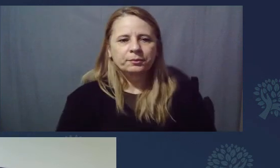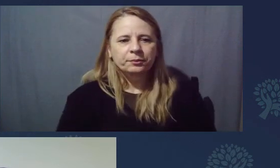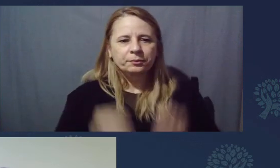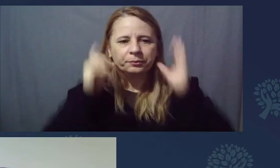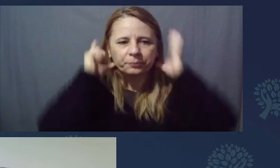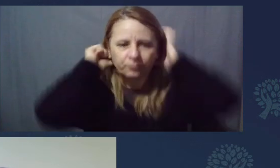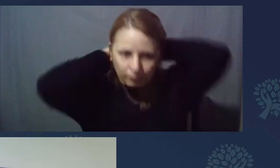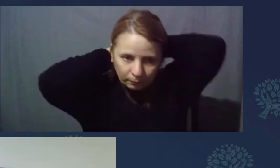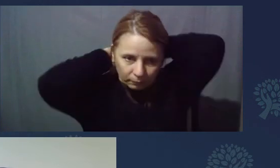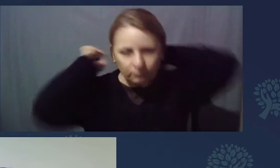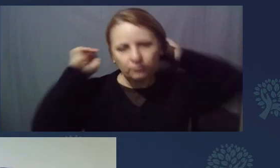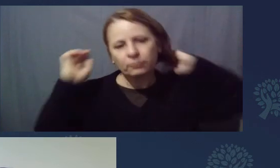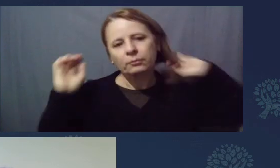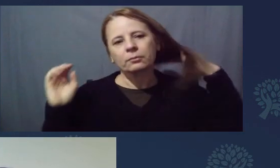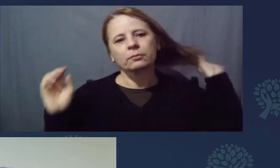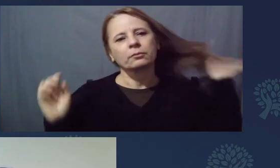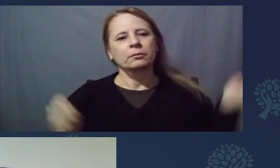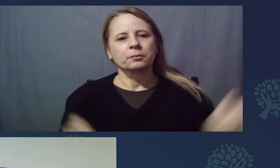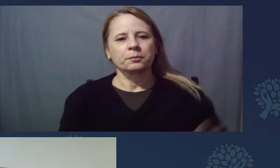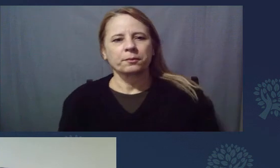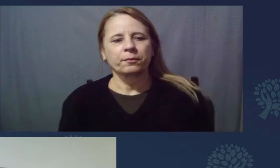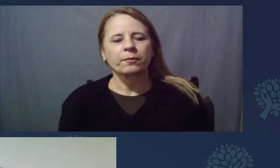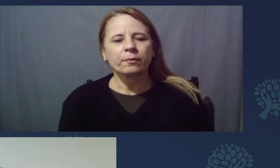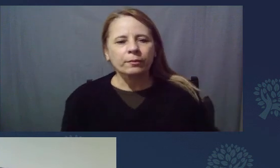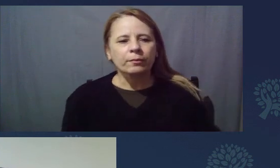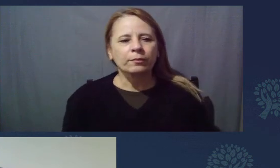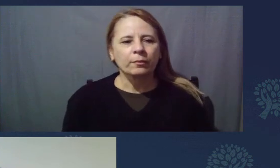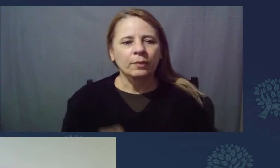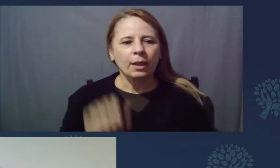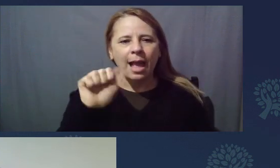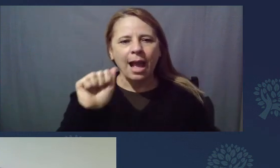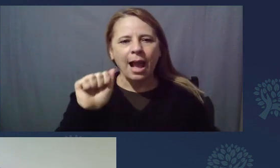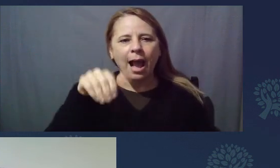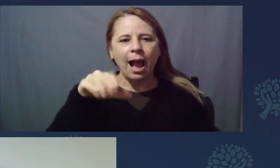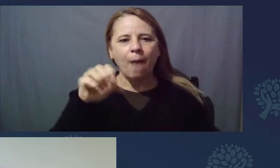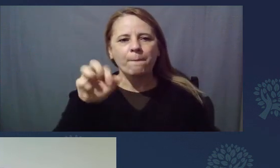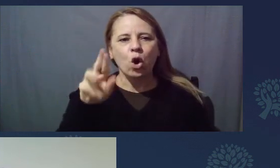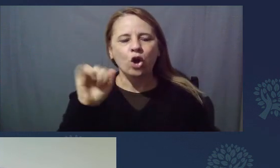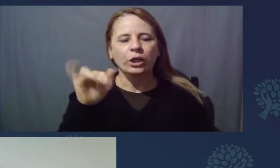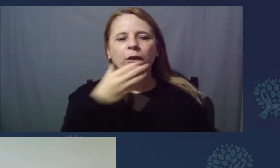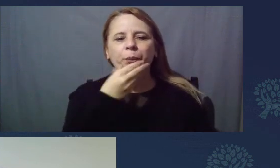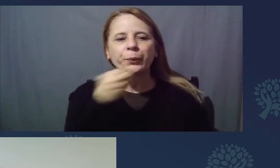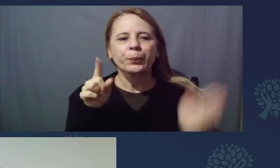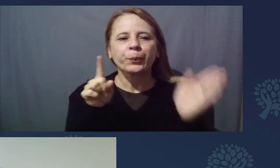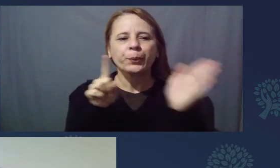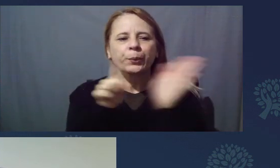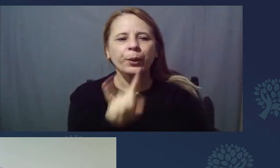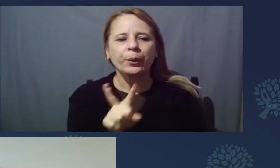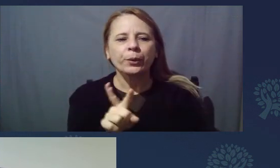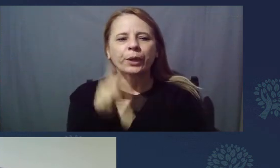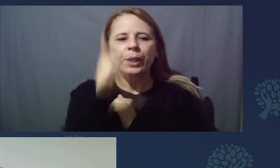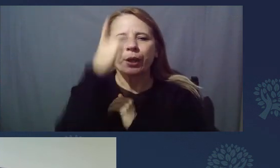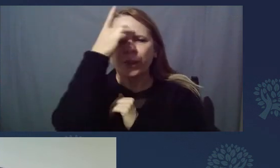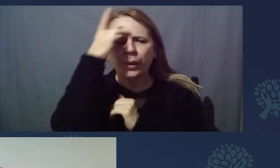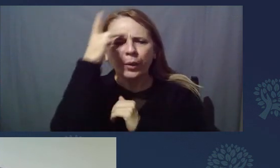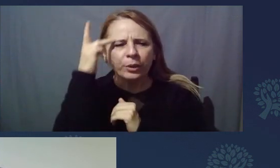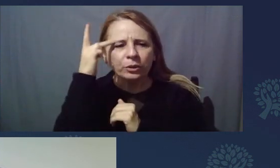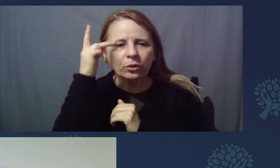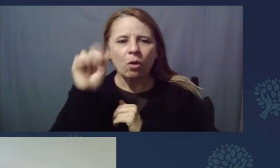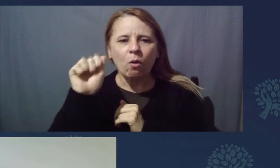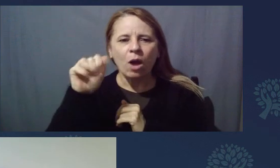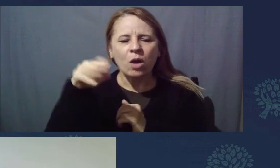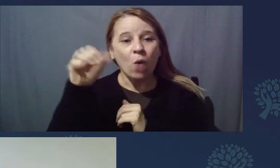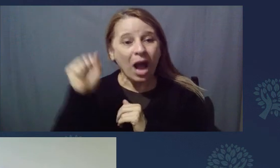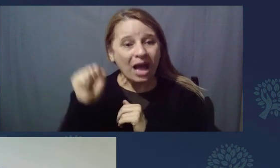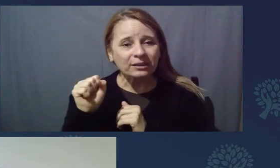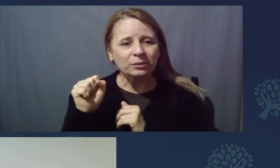Certo. A outra pergunta é de Amorim. Doutor Celso, as pessoas com asma têm dificuldade de perder peso por conta dos